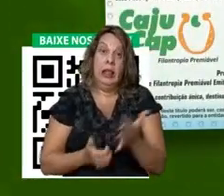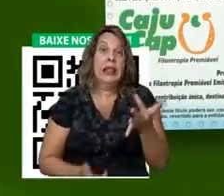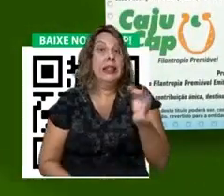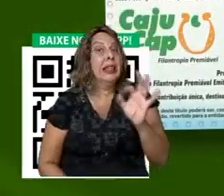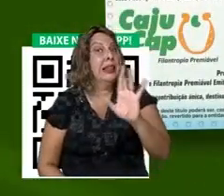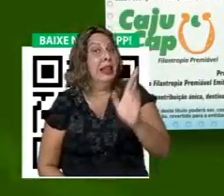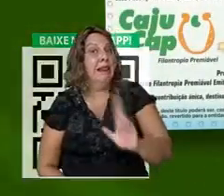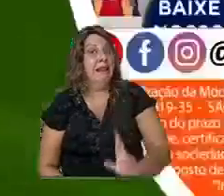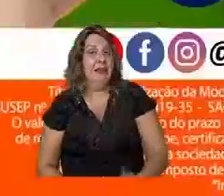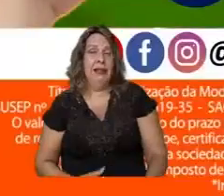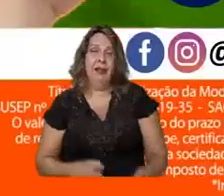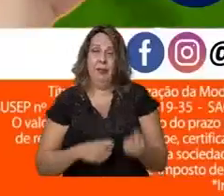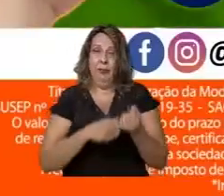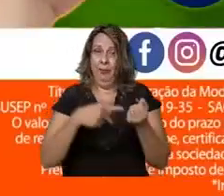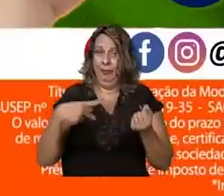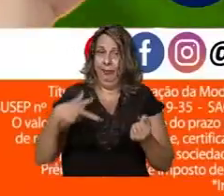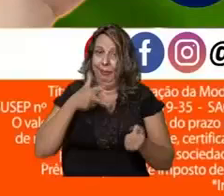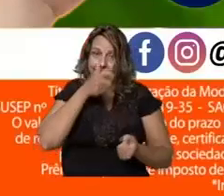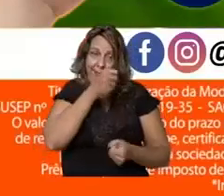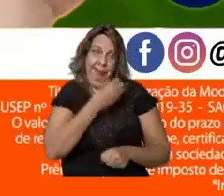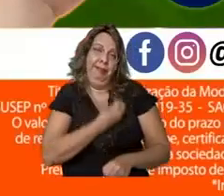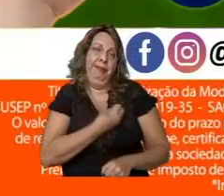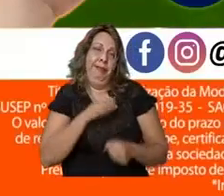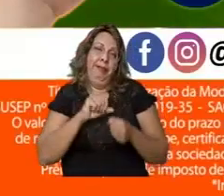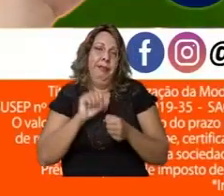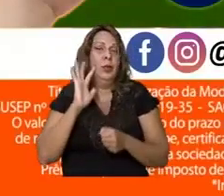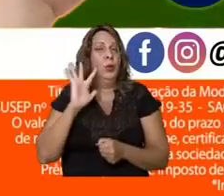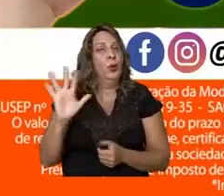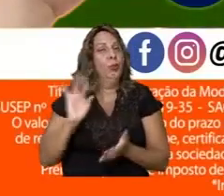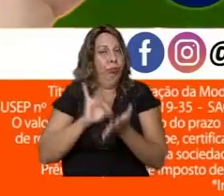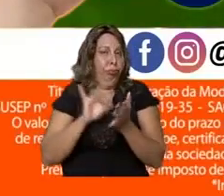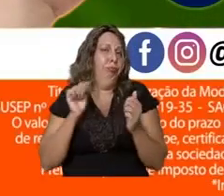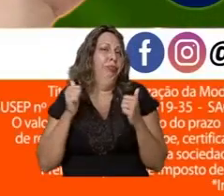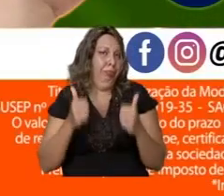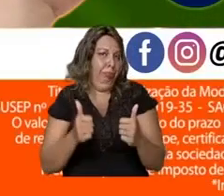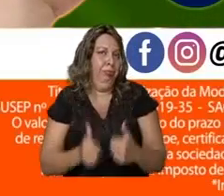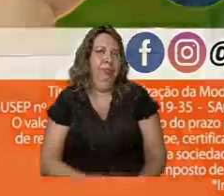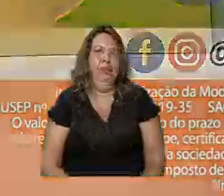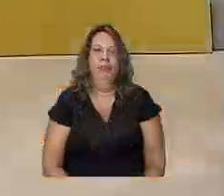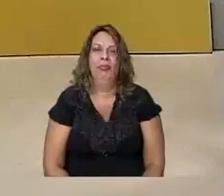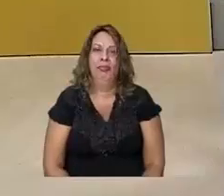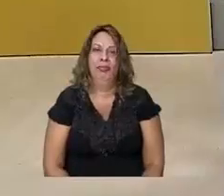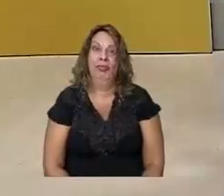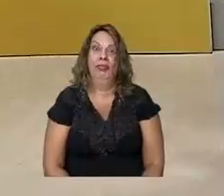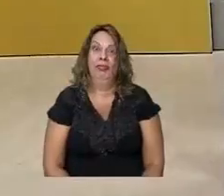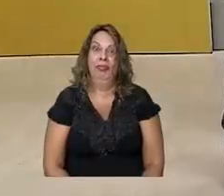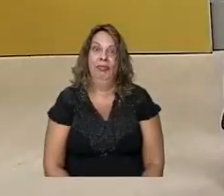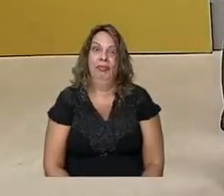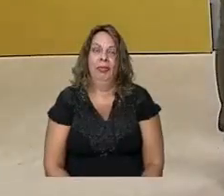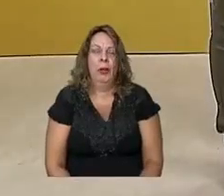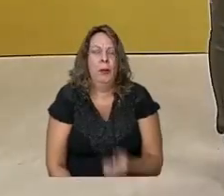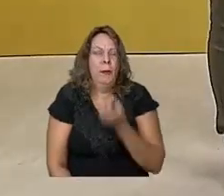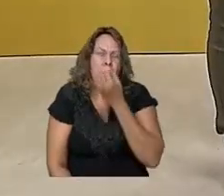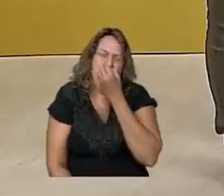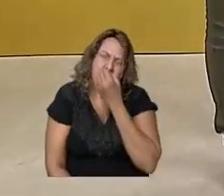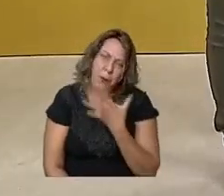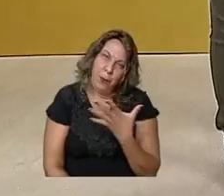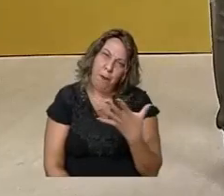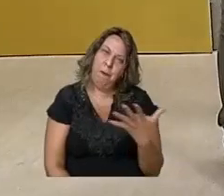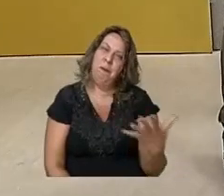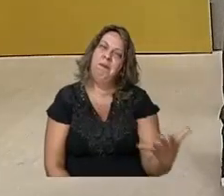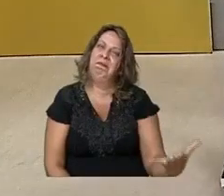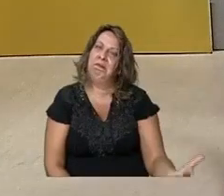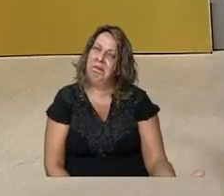10 reais. Caju Cap, salvando vidas e realizando sonhos! Bom